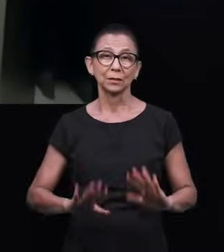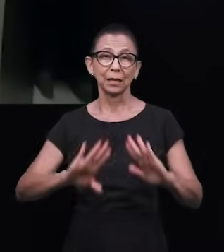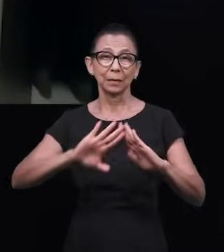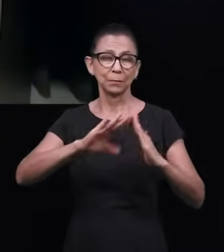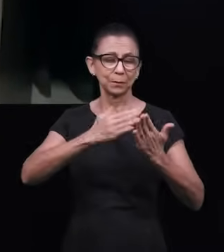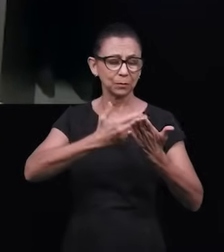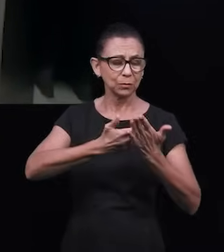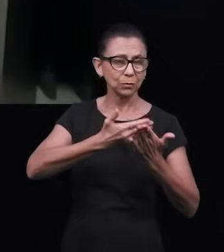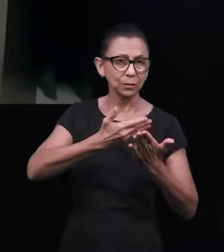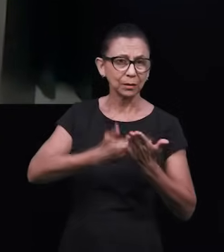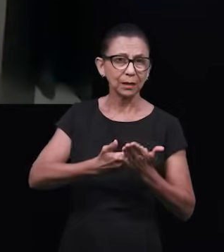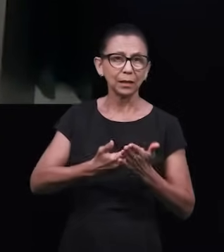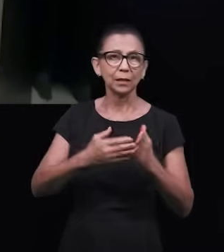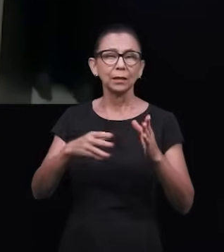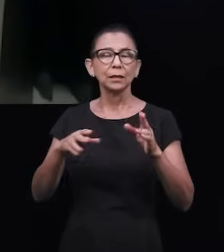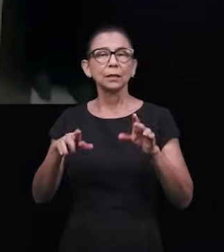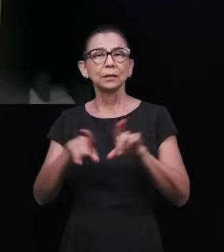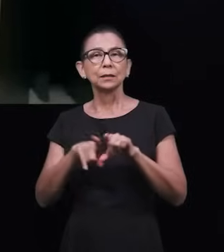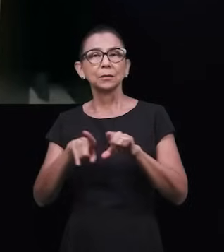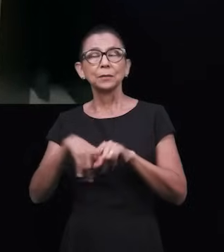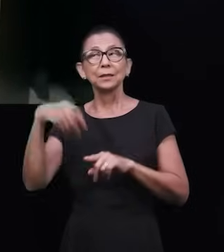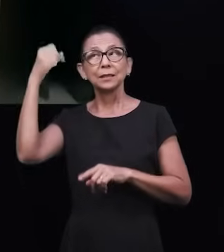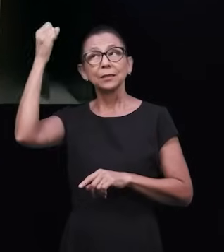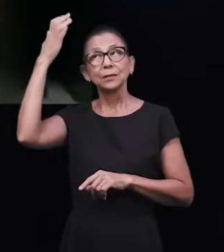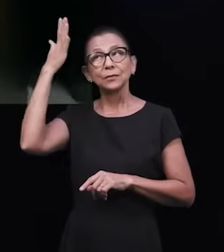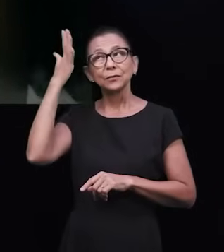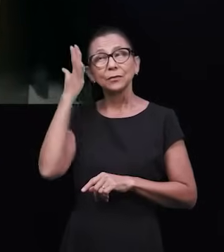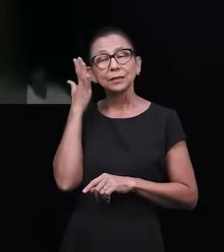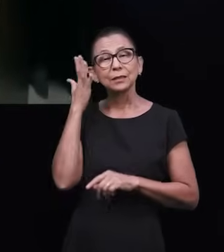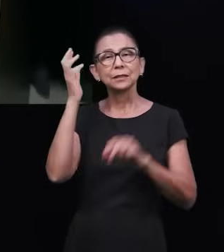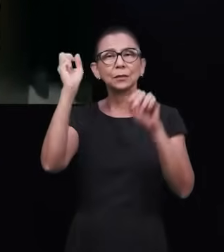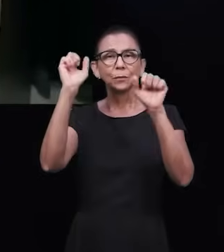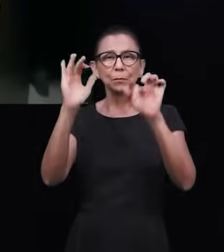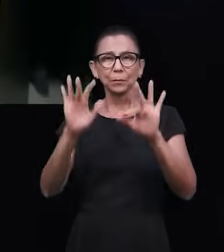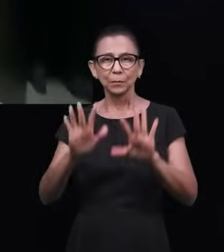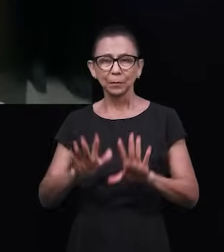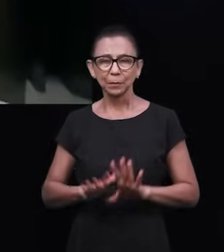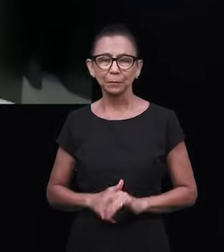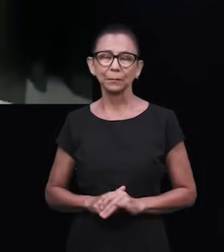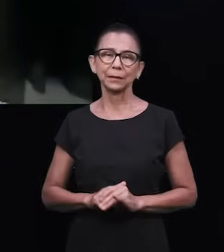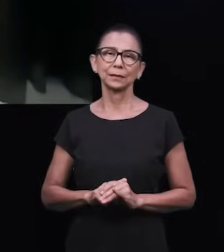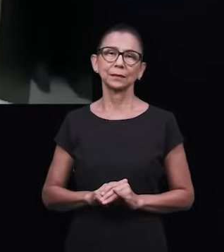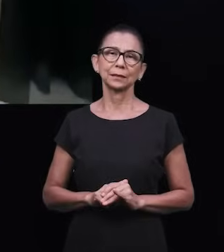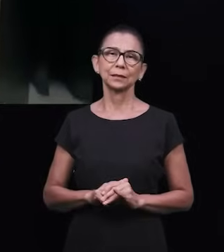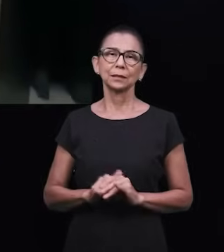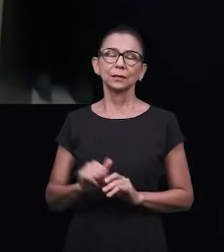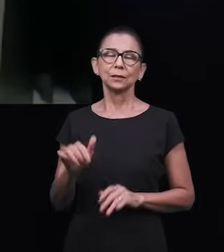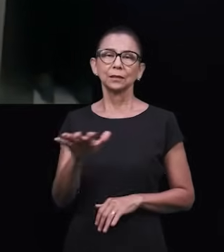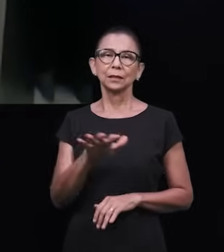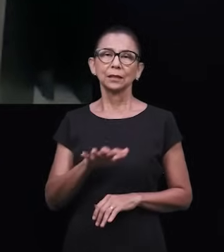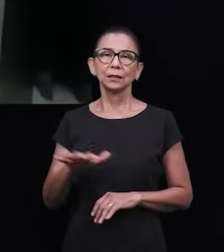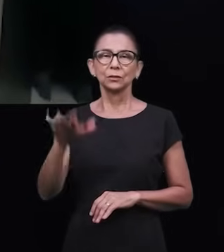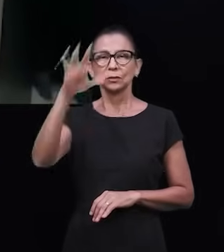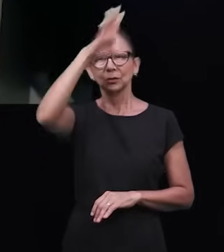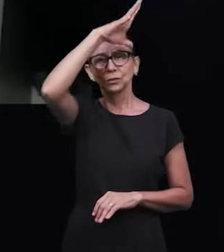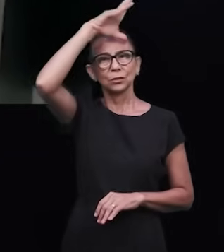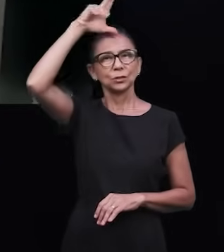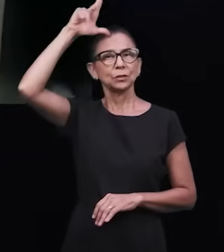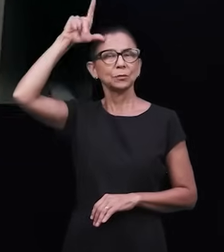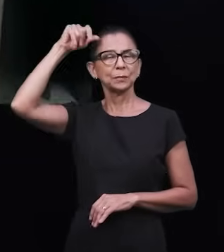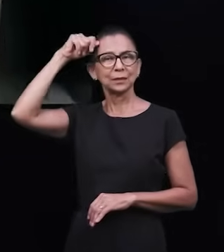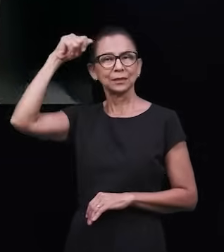palavra e na revelação. Esperamos que todos os irmãos tenham a mesma bênção. Somos aqui de Manaus, Amazonas, da Igreja